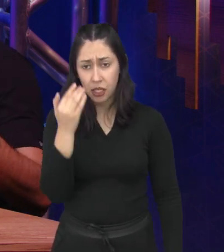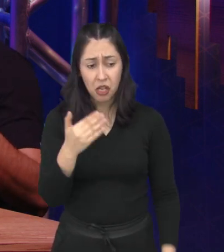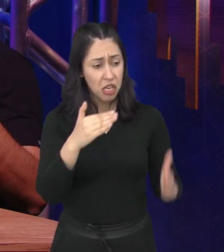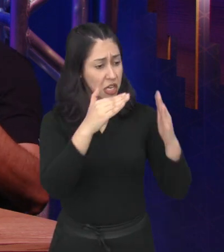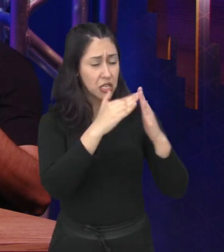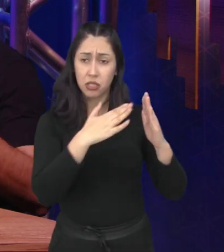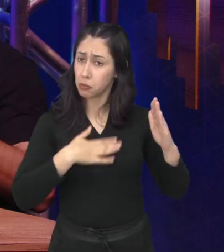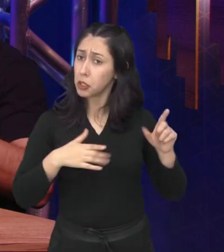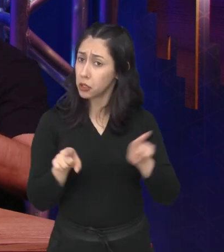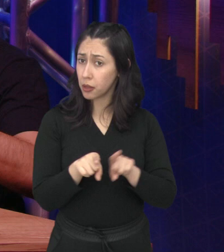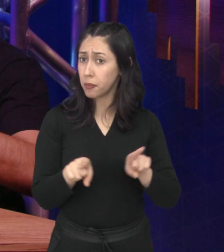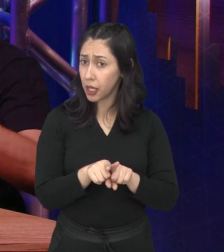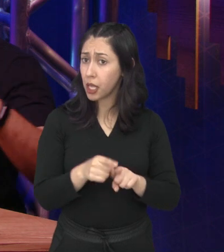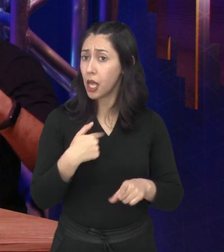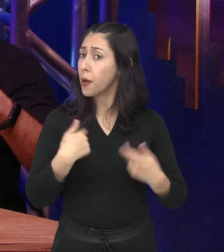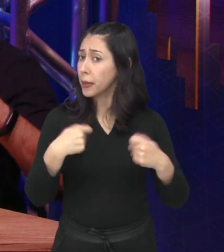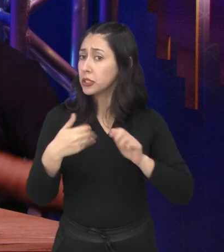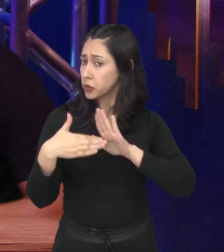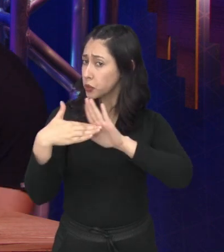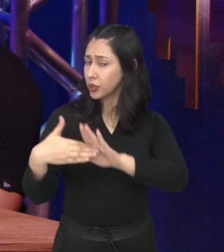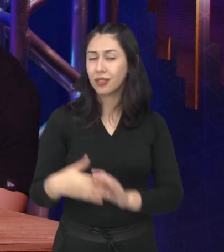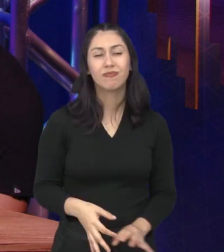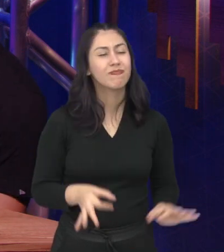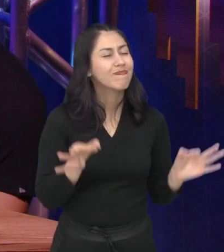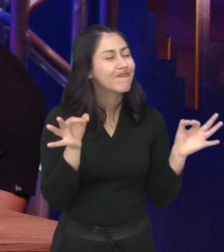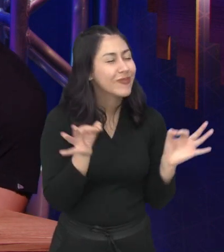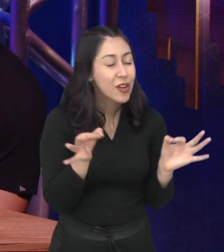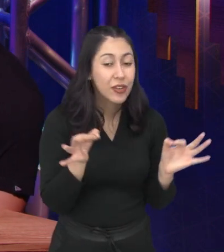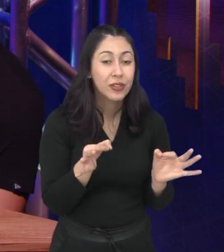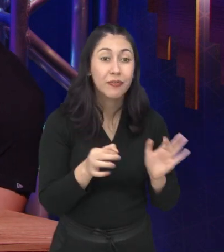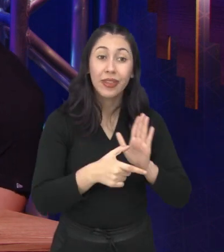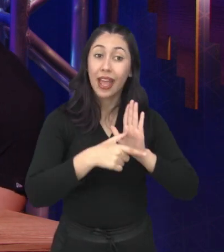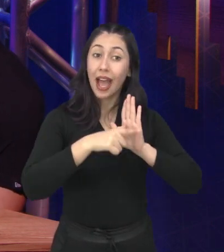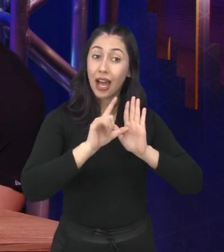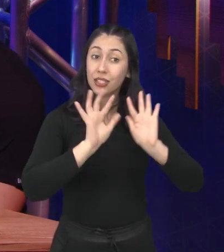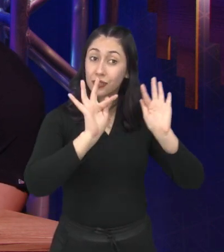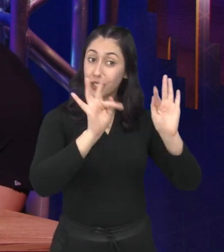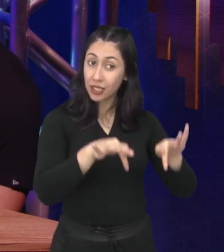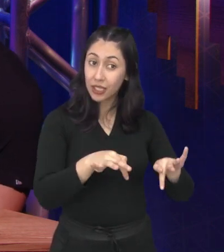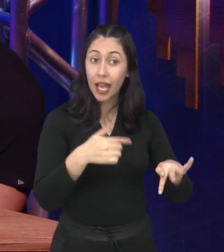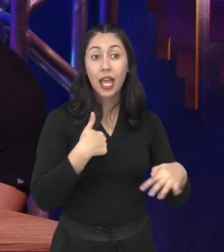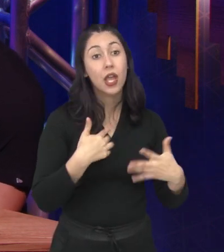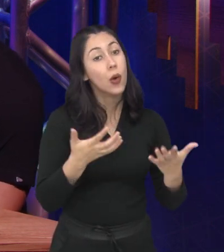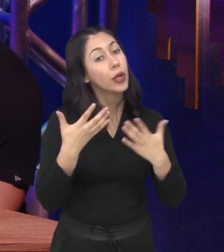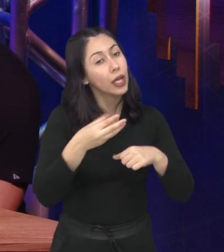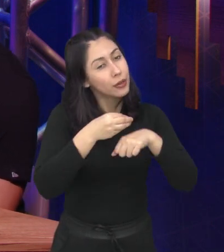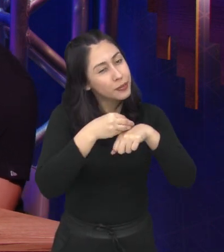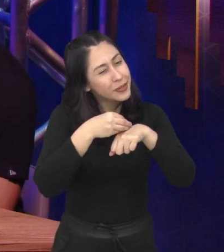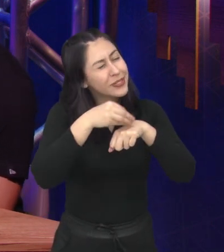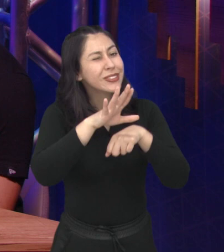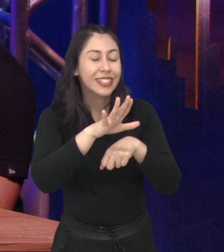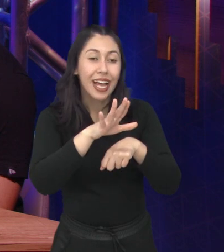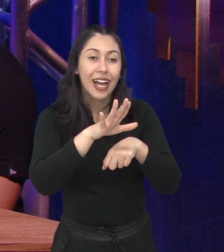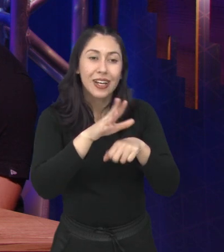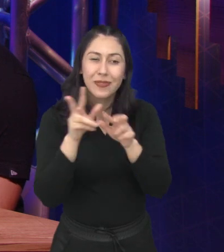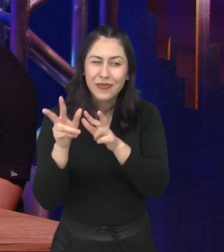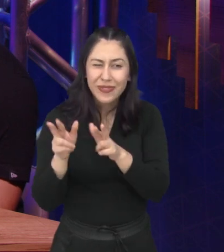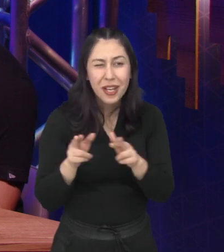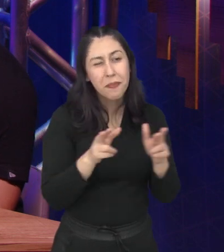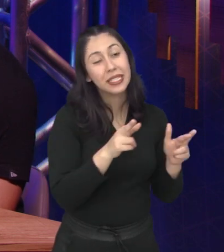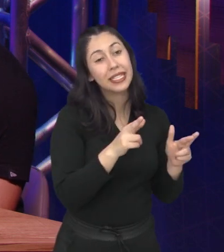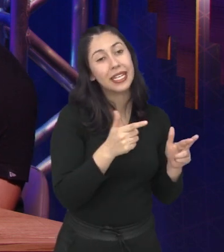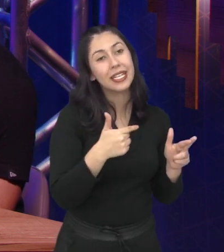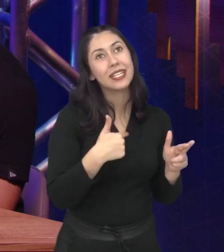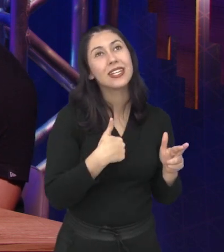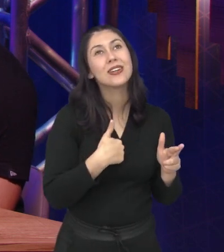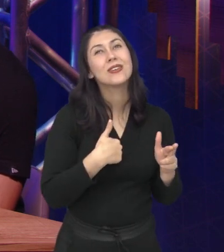Eu tenho que ajudar na rotina dela inteira. Perfeito. E antes da gente terminar, então, pode ser, quero deixar uma indicação pra vocês